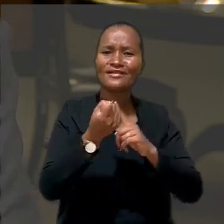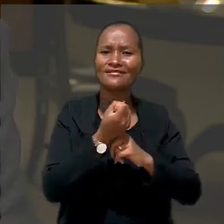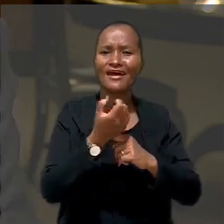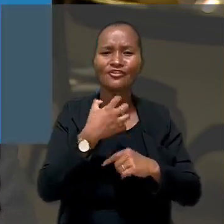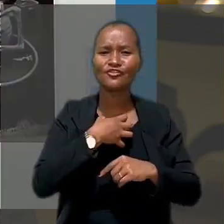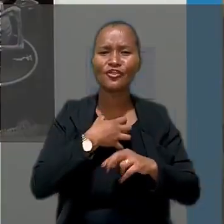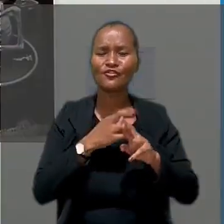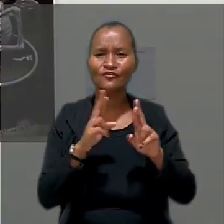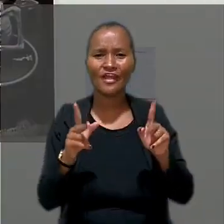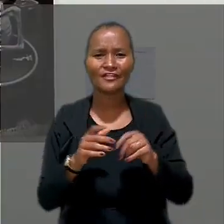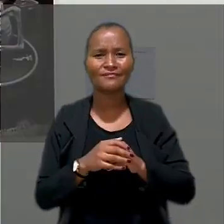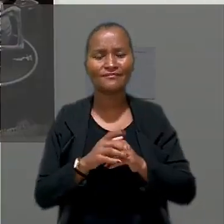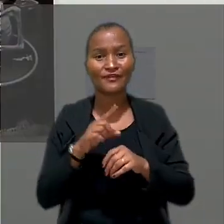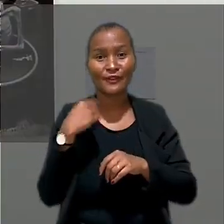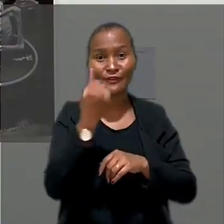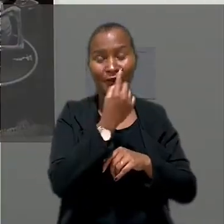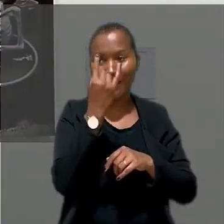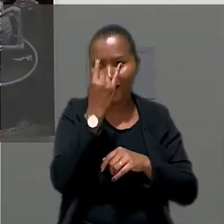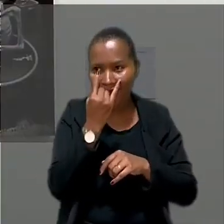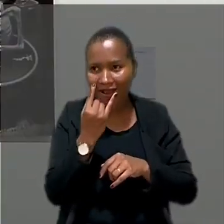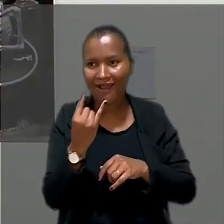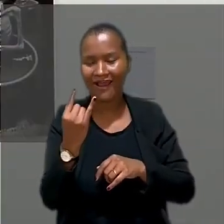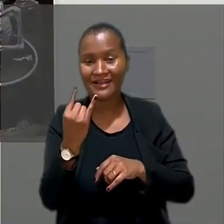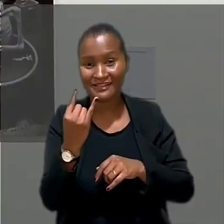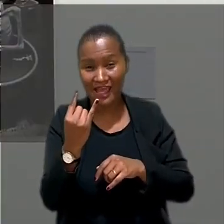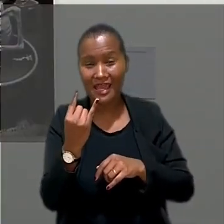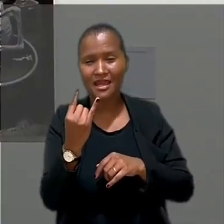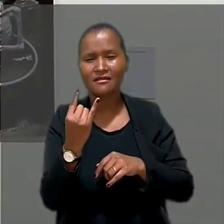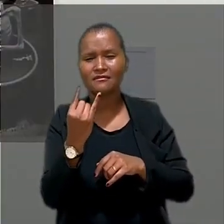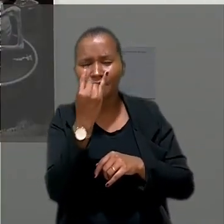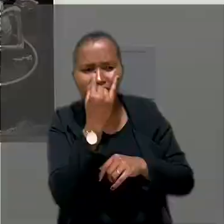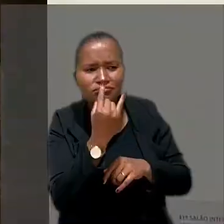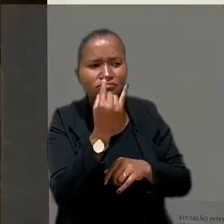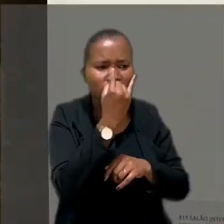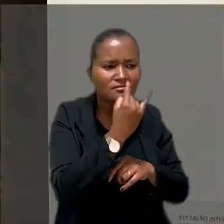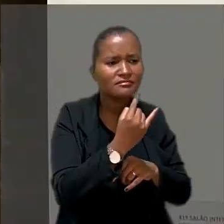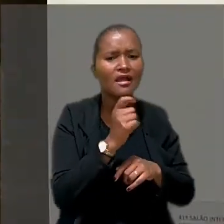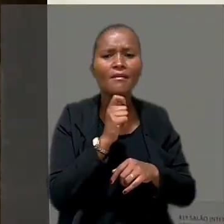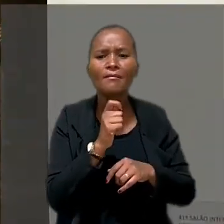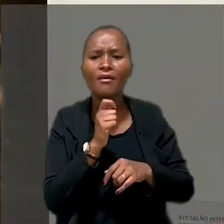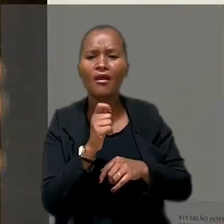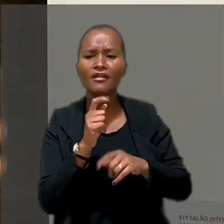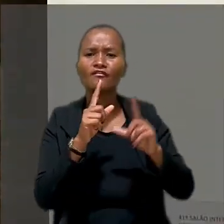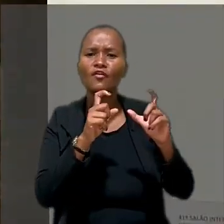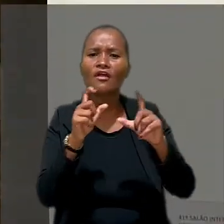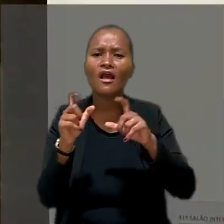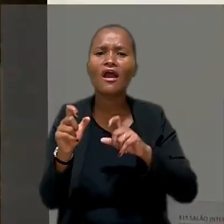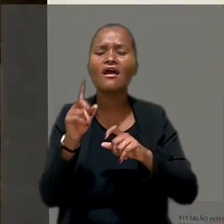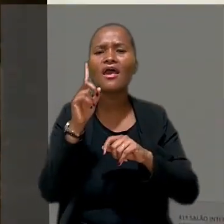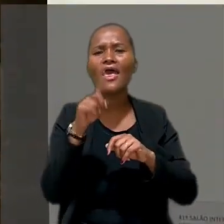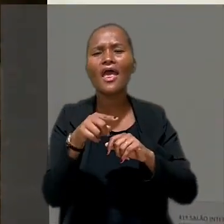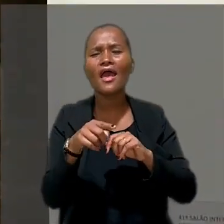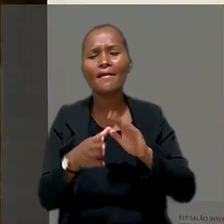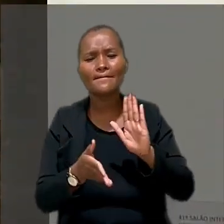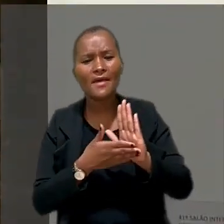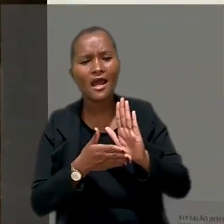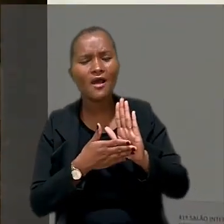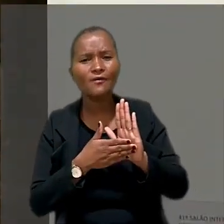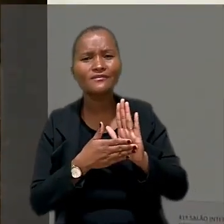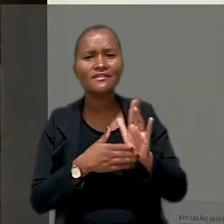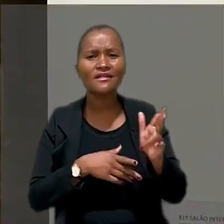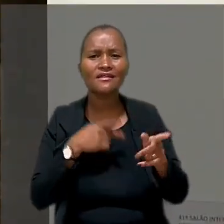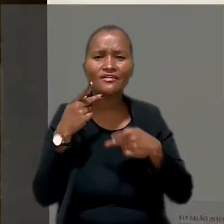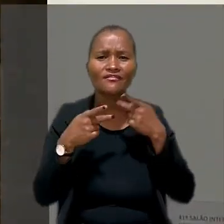sociedade. O que vai atrair o olhar do repórter fotográfico, primeiramente, exatamente, são aquelas